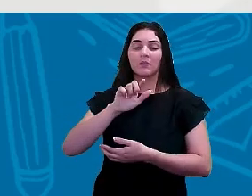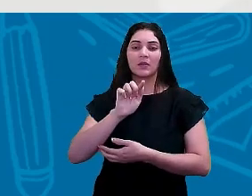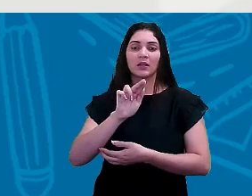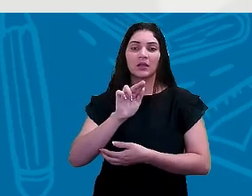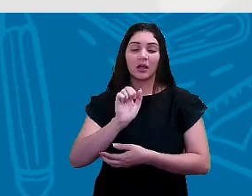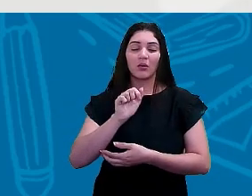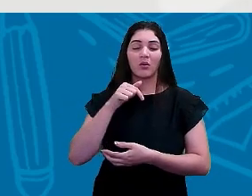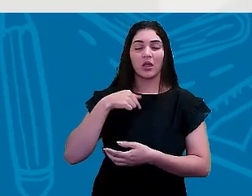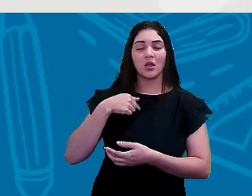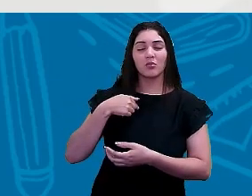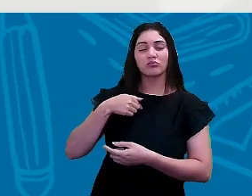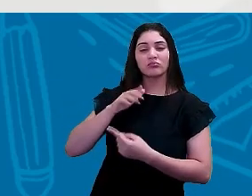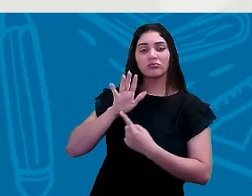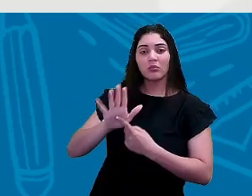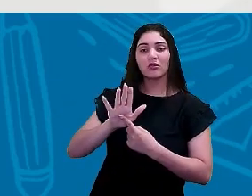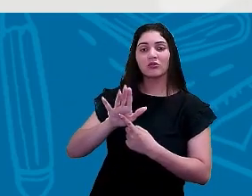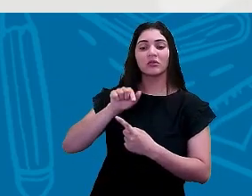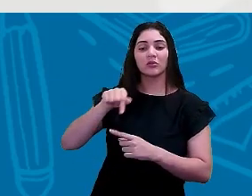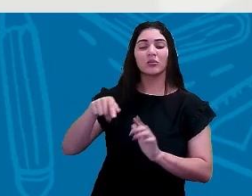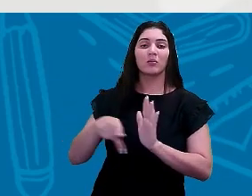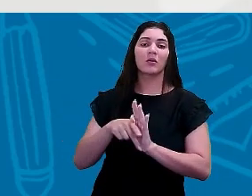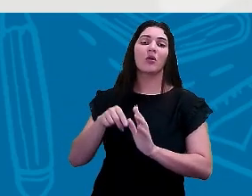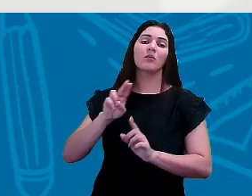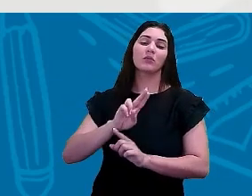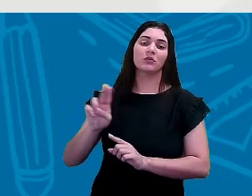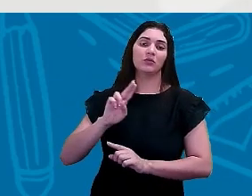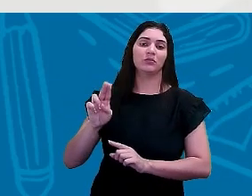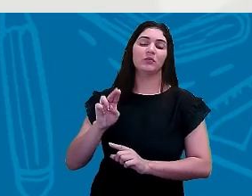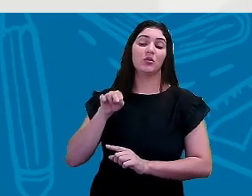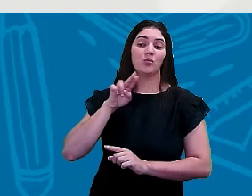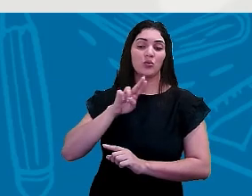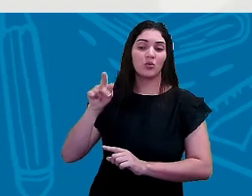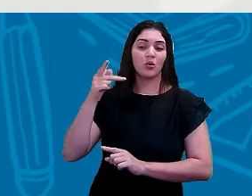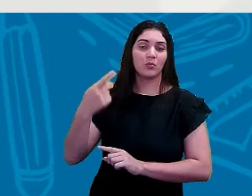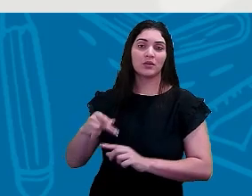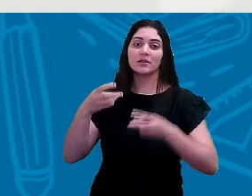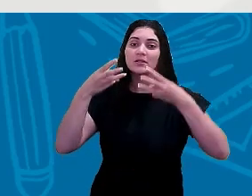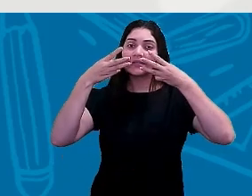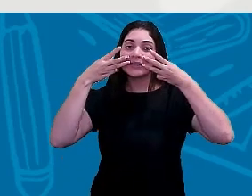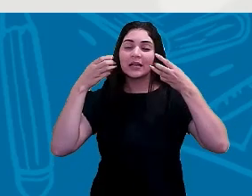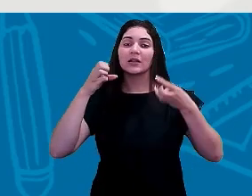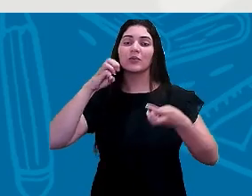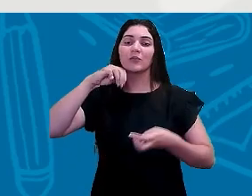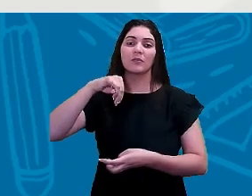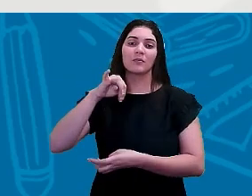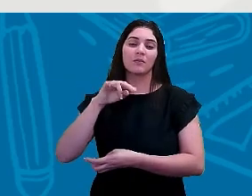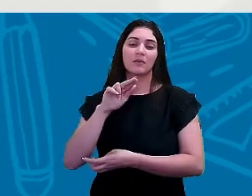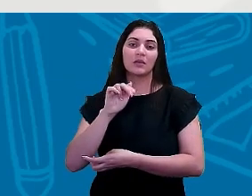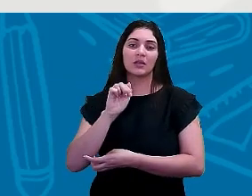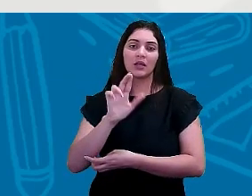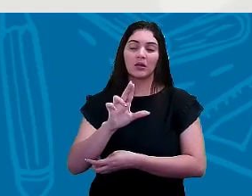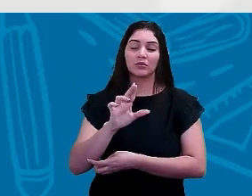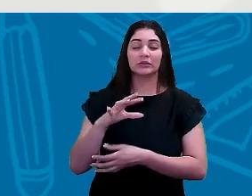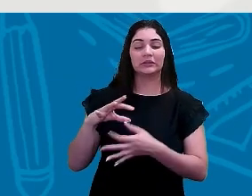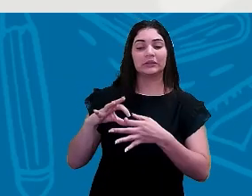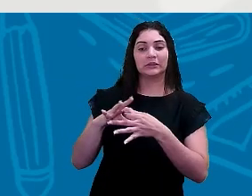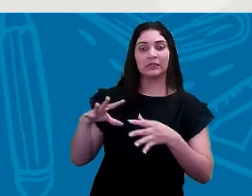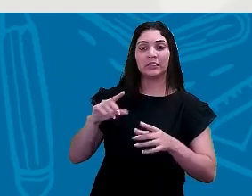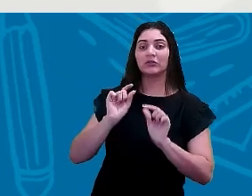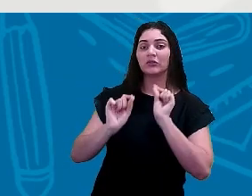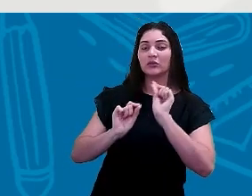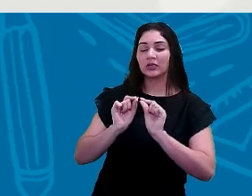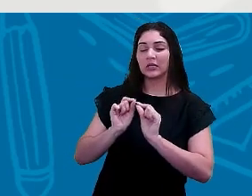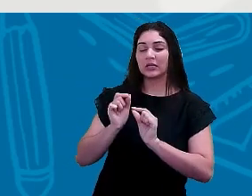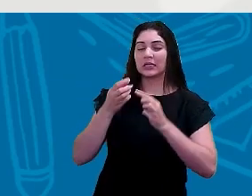aquele gato, ele tem um nome, e o nome dele é mingau. Passa a ser, deixa ser a palavra